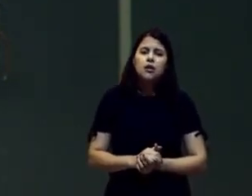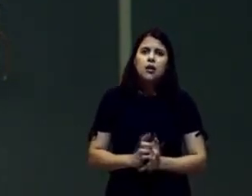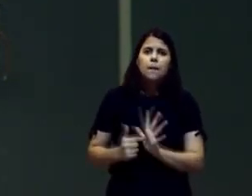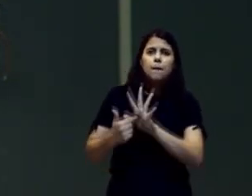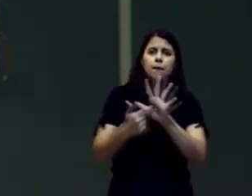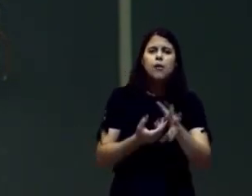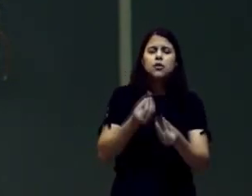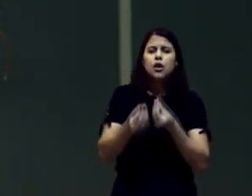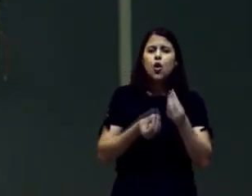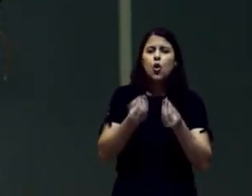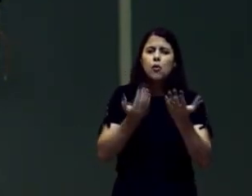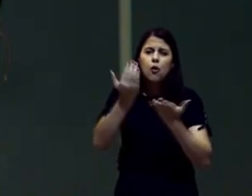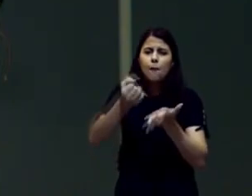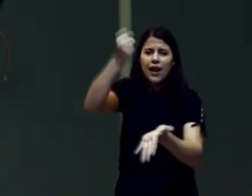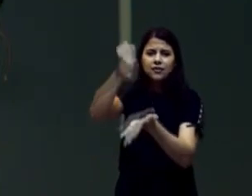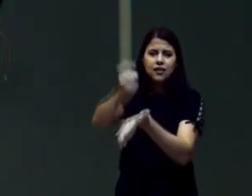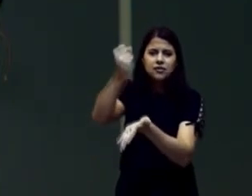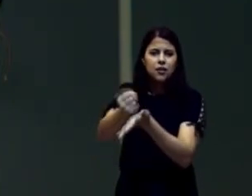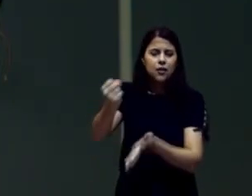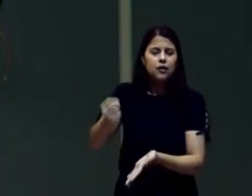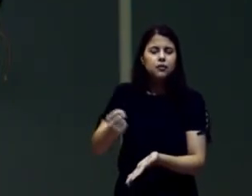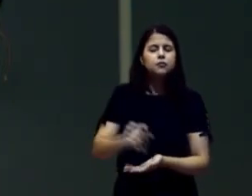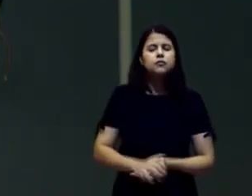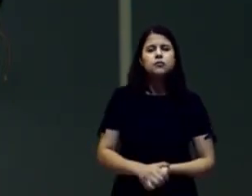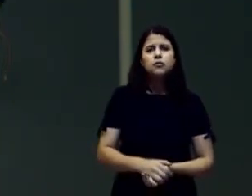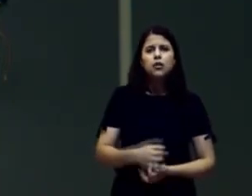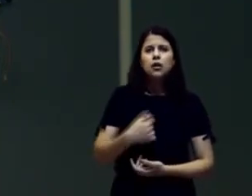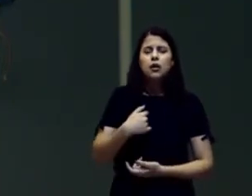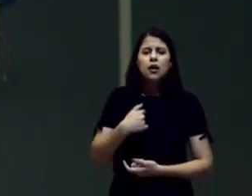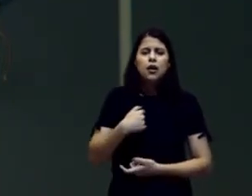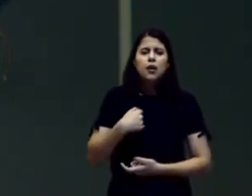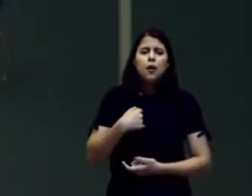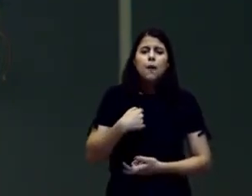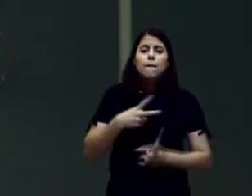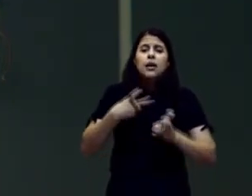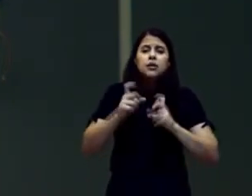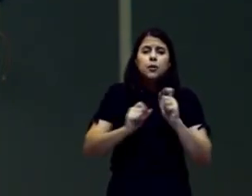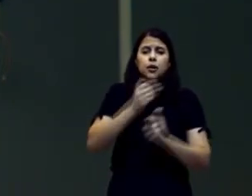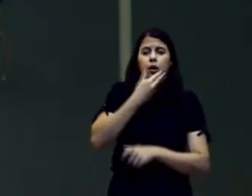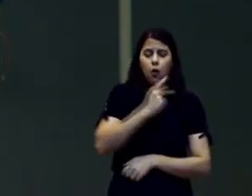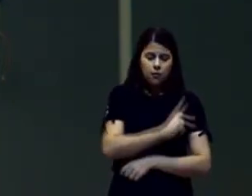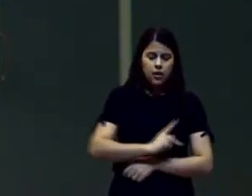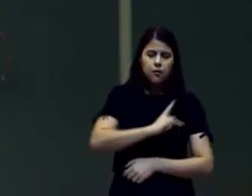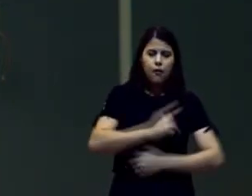um testamento. Estava percebendo a preocupação que estava no coração de Paulo, como um pai